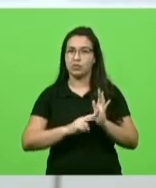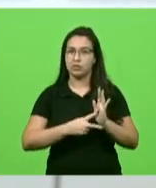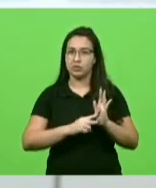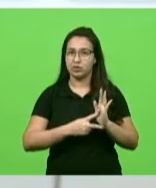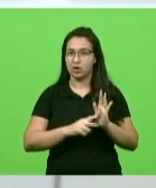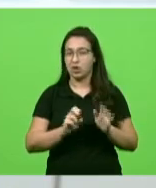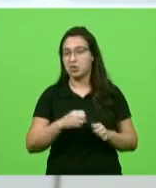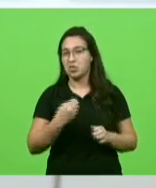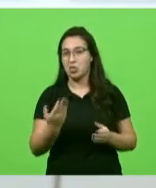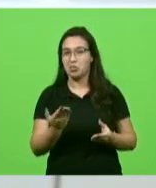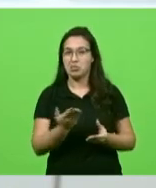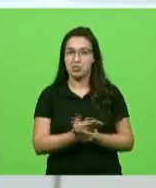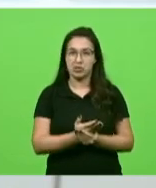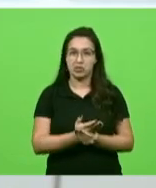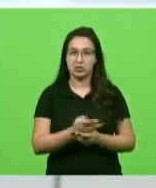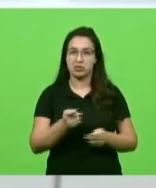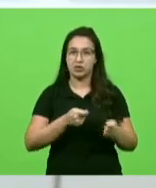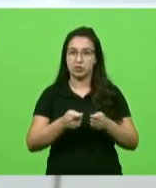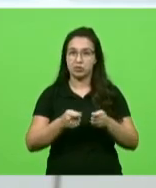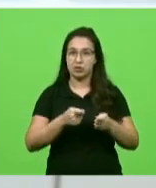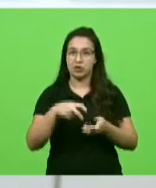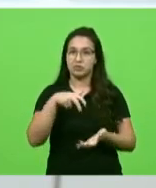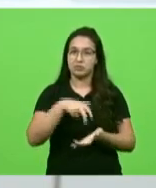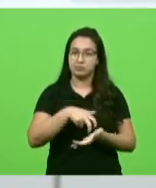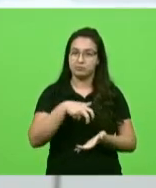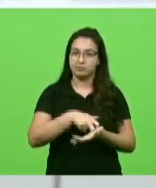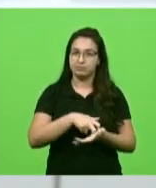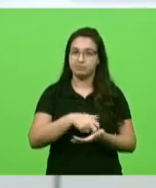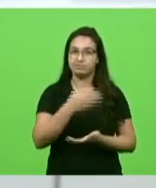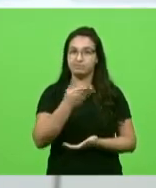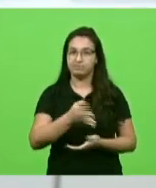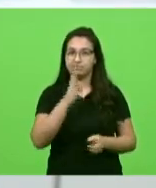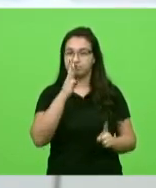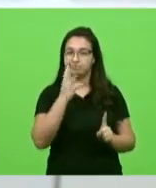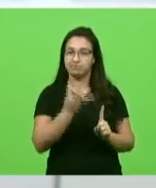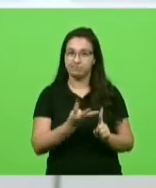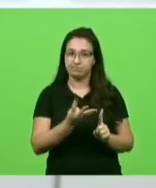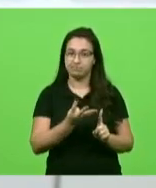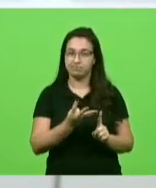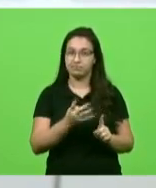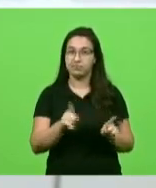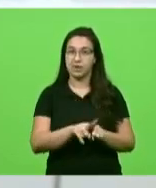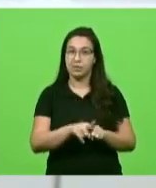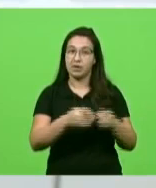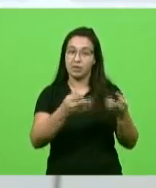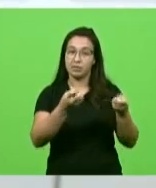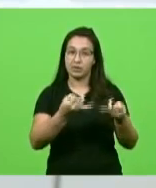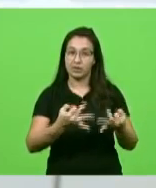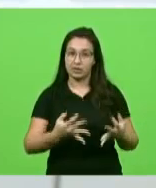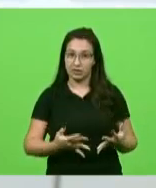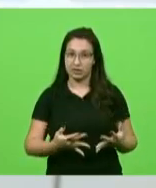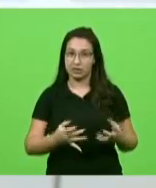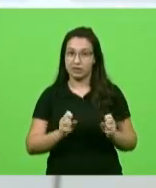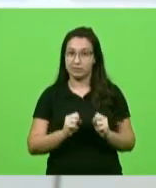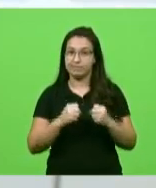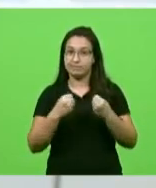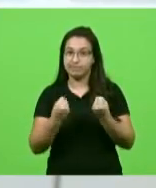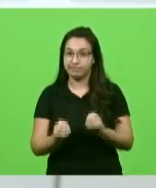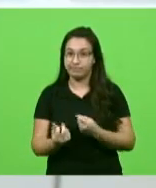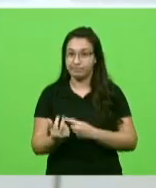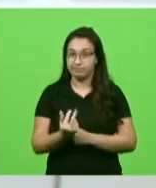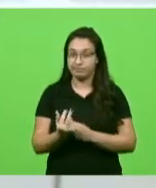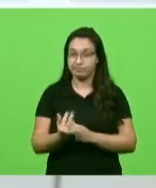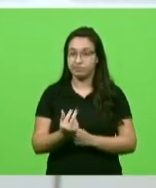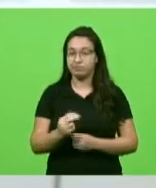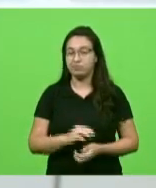disciplinar assegurada ao acusado ampla defesa muito embora os renunciantes fundo em